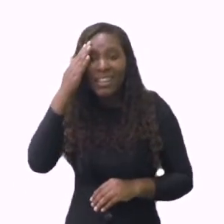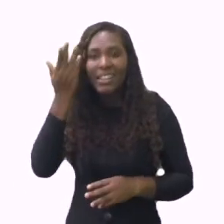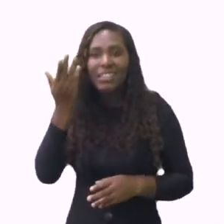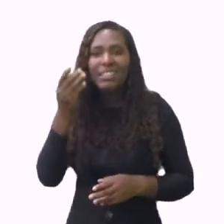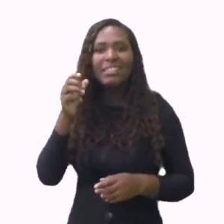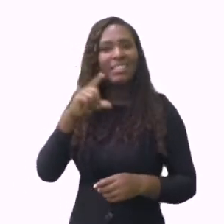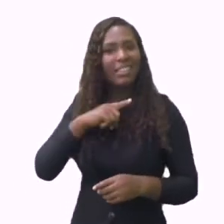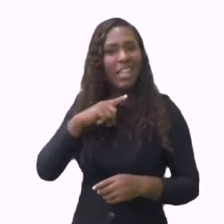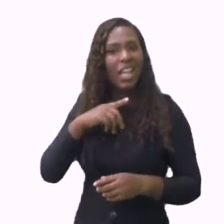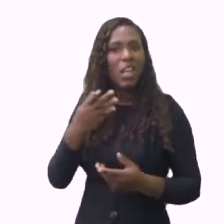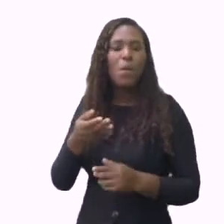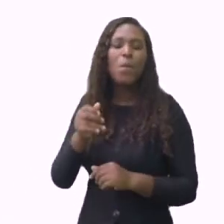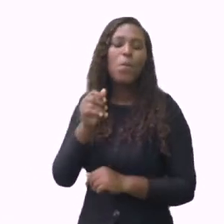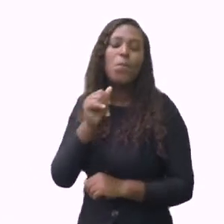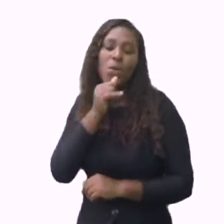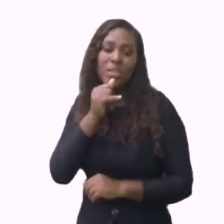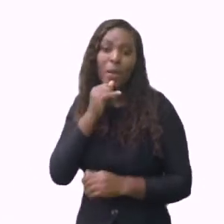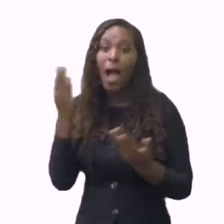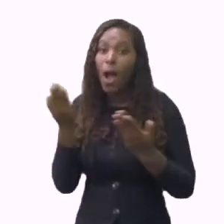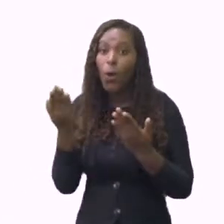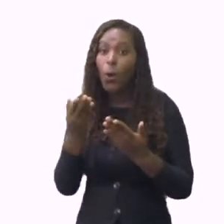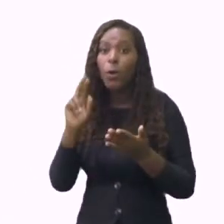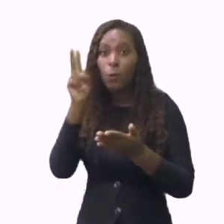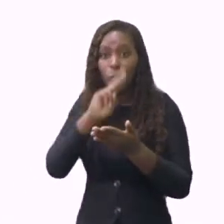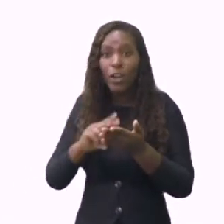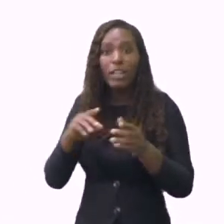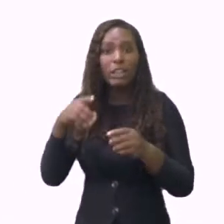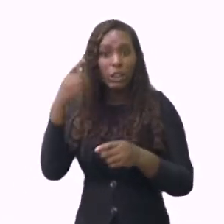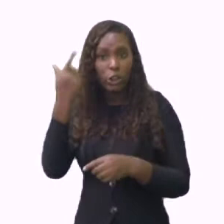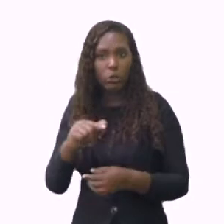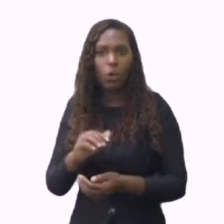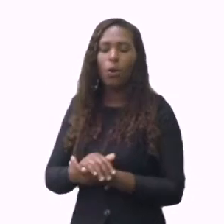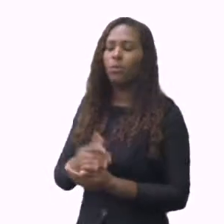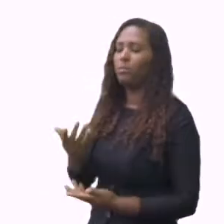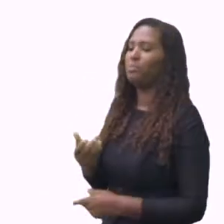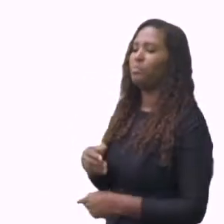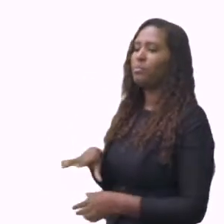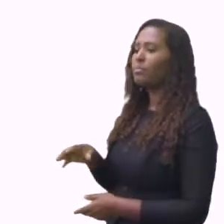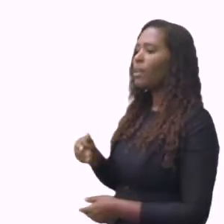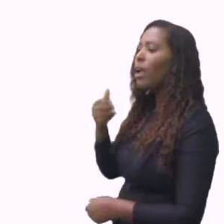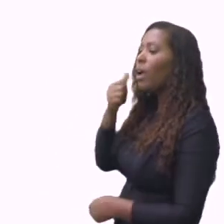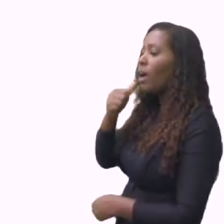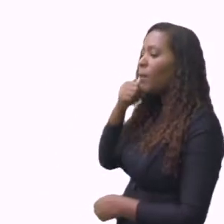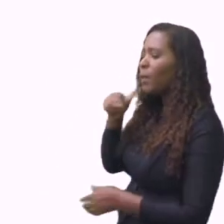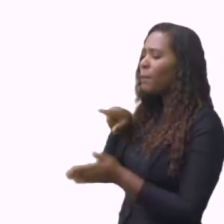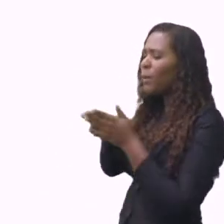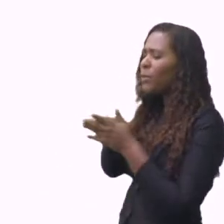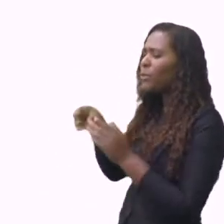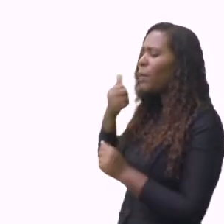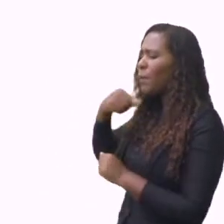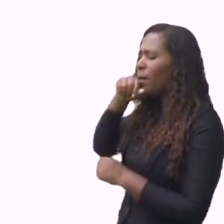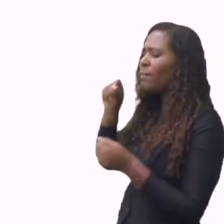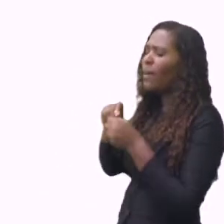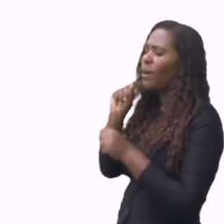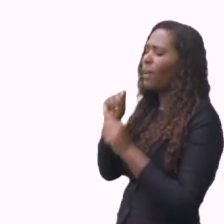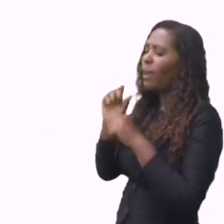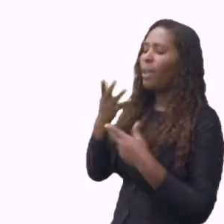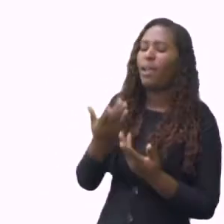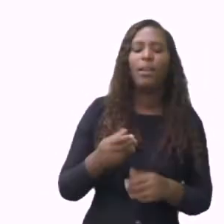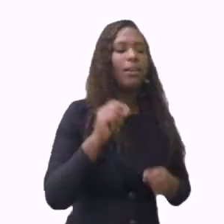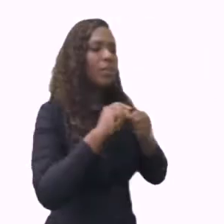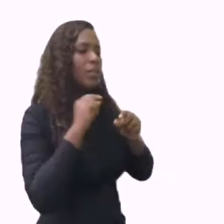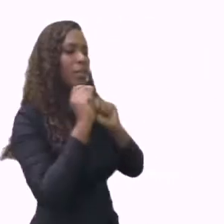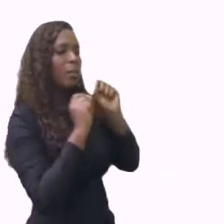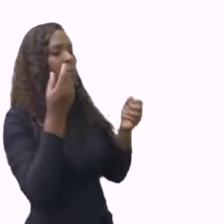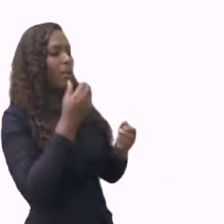agora, sem usar nenhuma pontuação. A menina perguntou o que sua mãe fazia, ela respondeu: estou fazendo brigadeiro